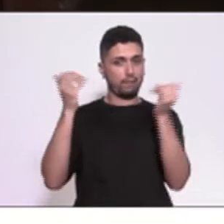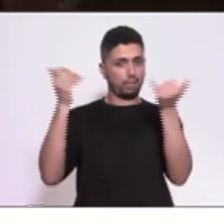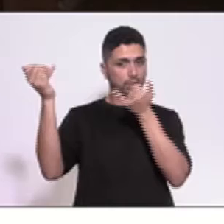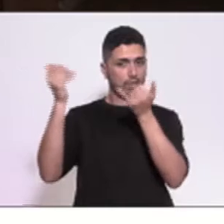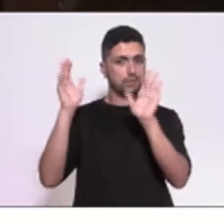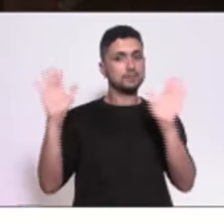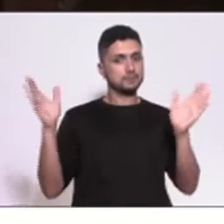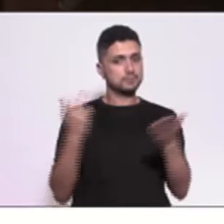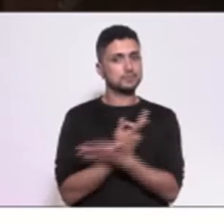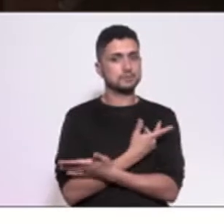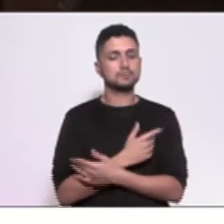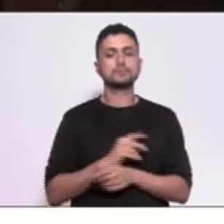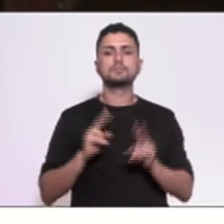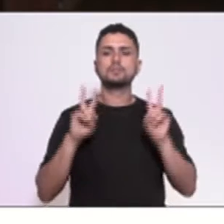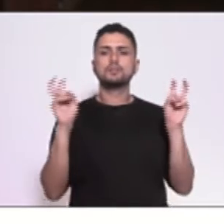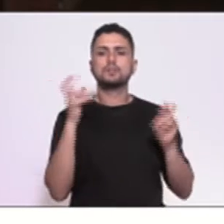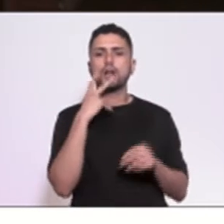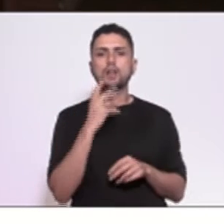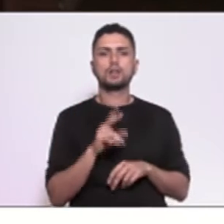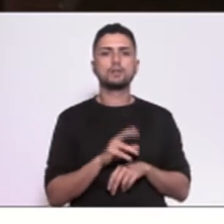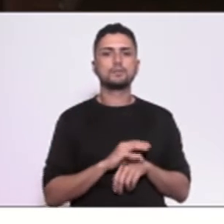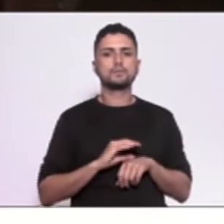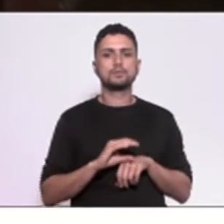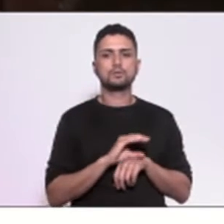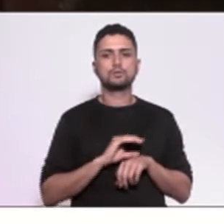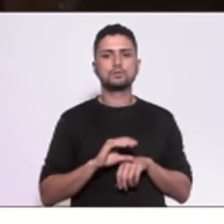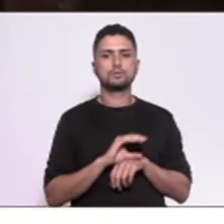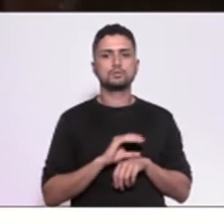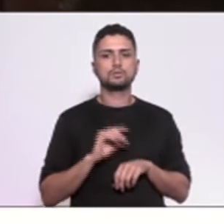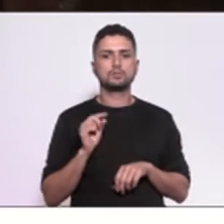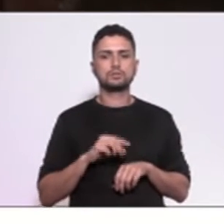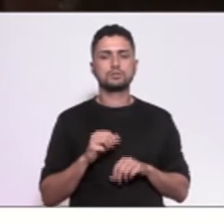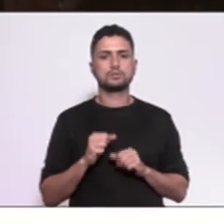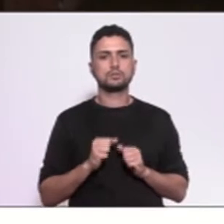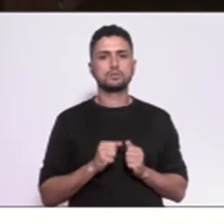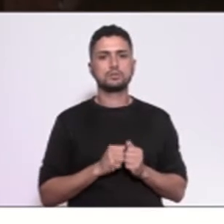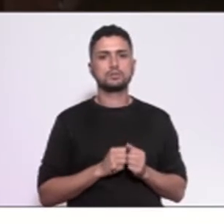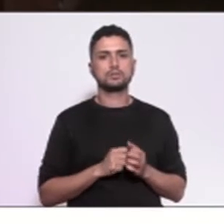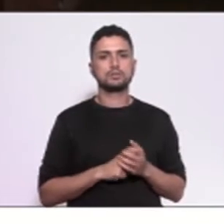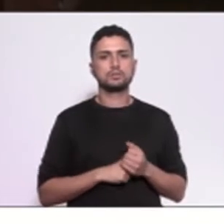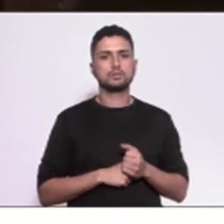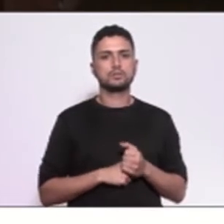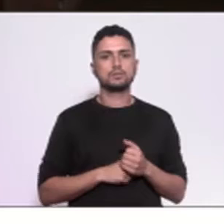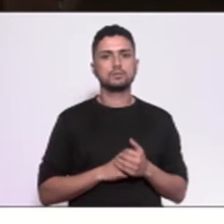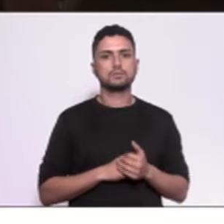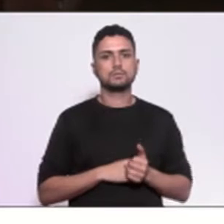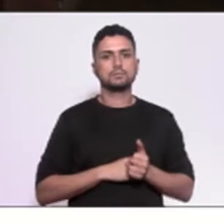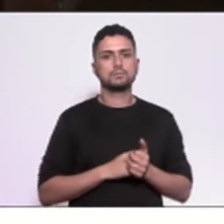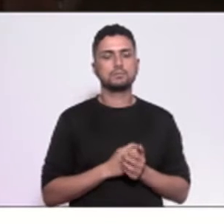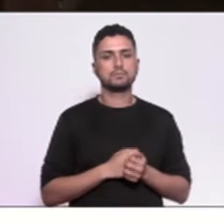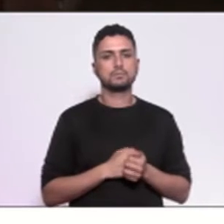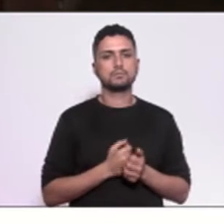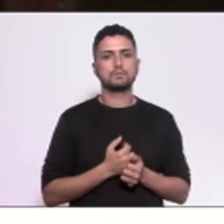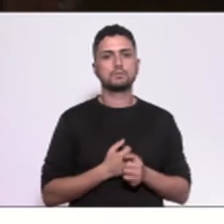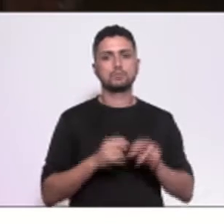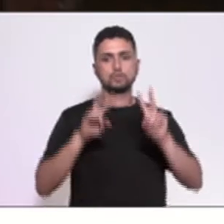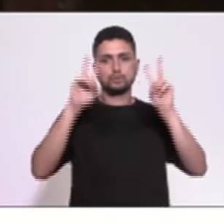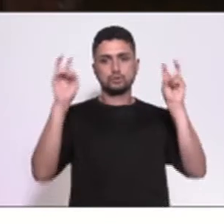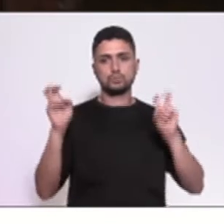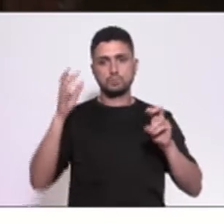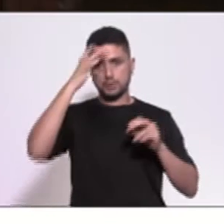diz a Constituição sobre a condenação e a prisão de um cidadão